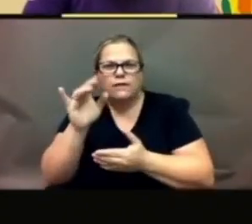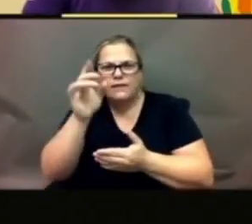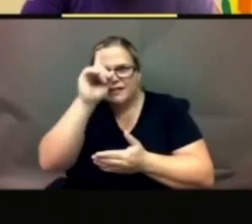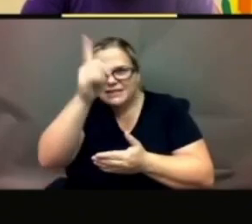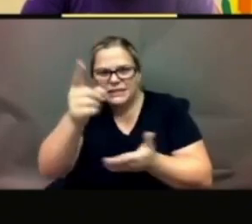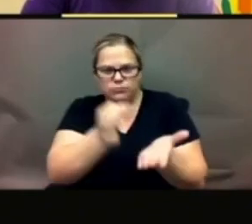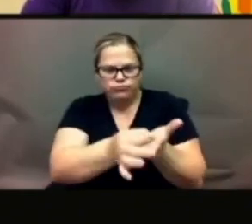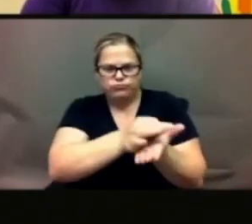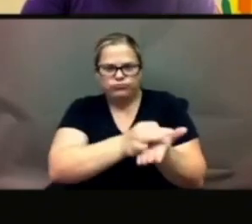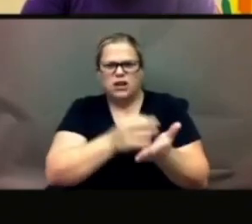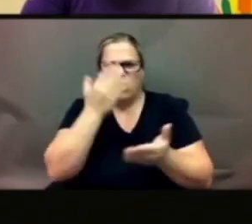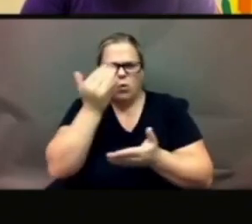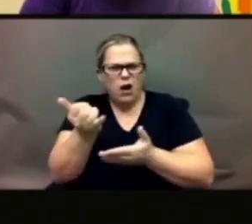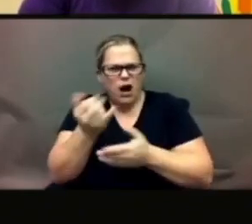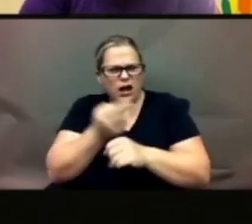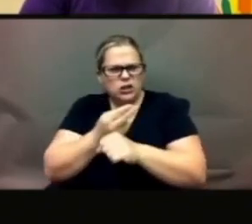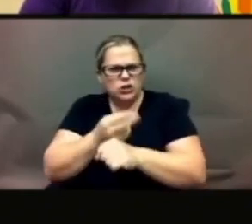terra.